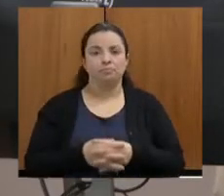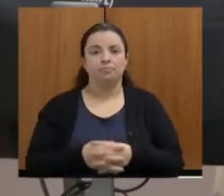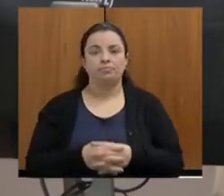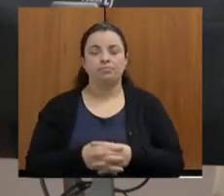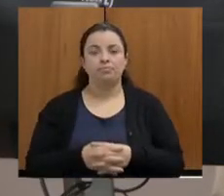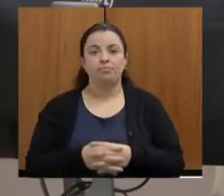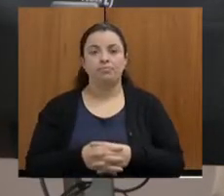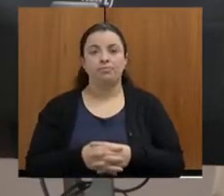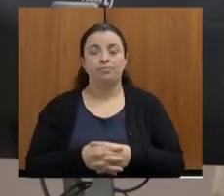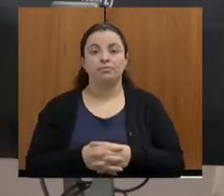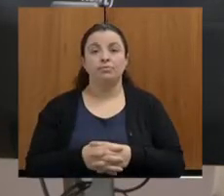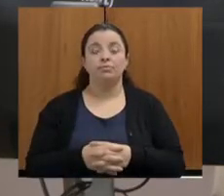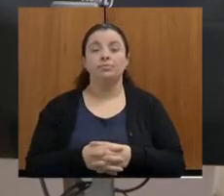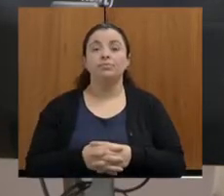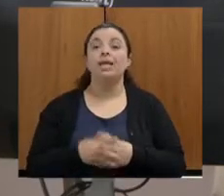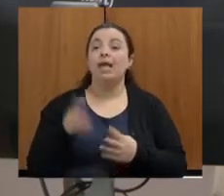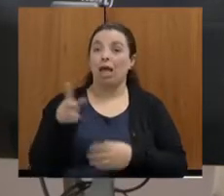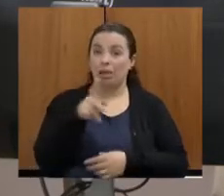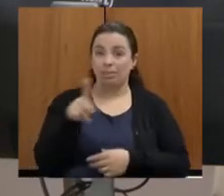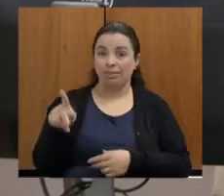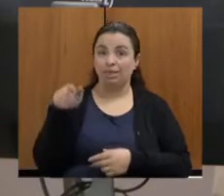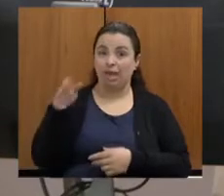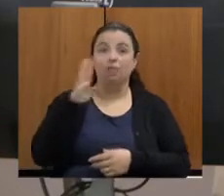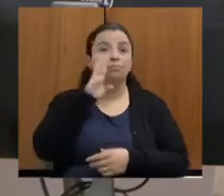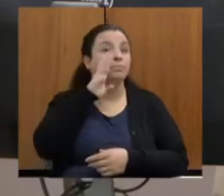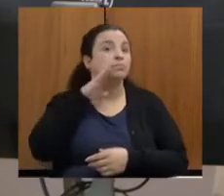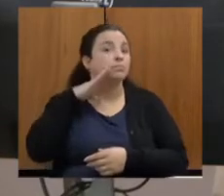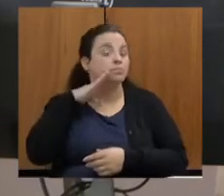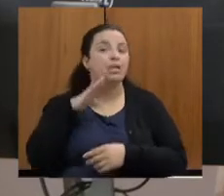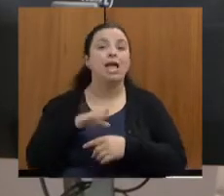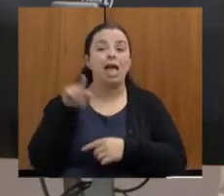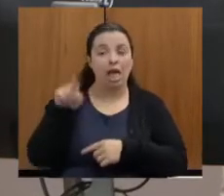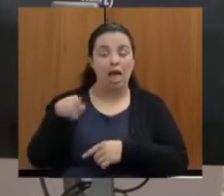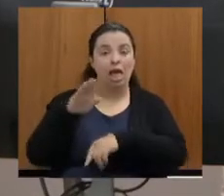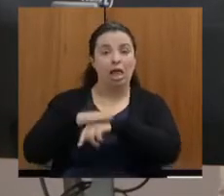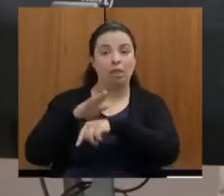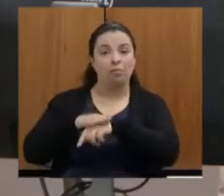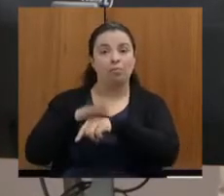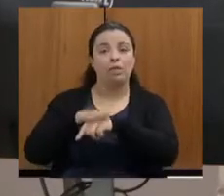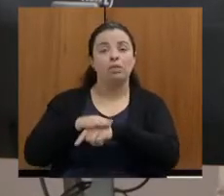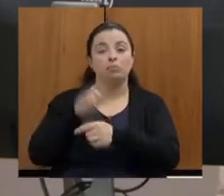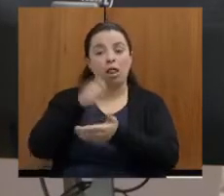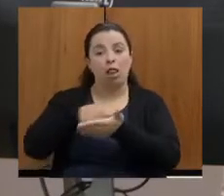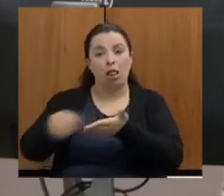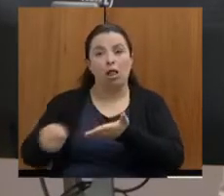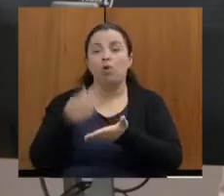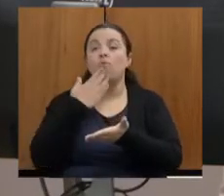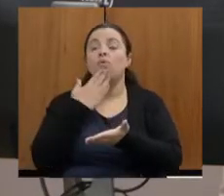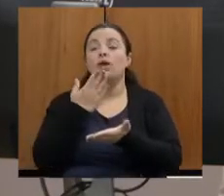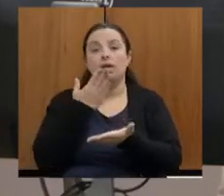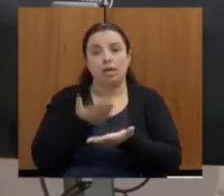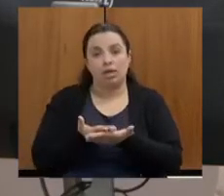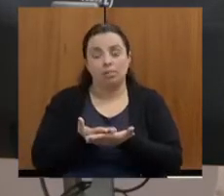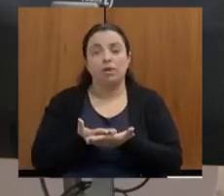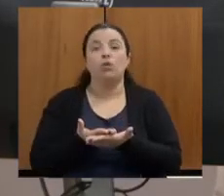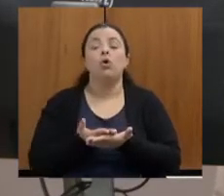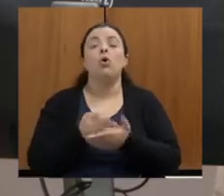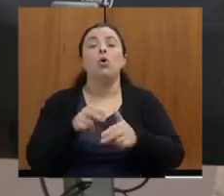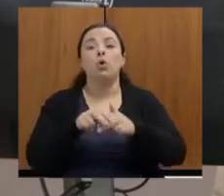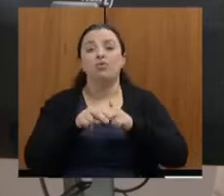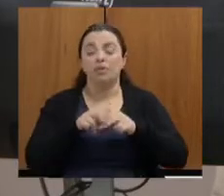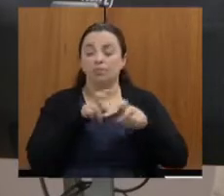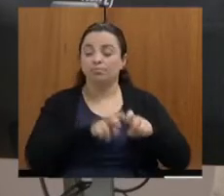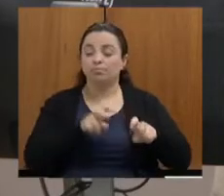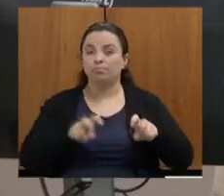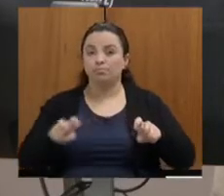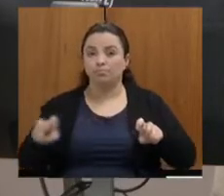é sobre a presidência da deputada Beatriz Cerqueira autora do requerimento que deu origem a este debate convidamos a tomar assento